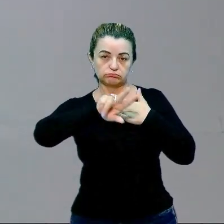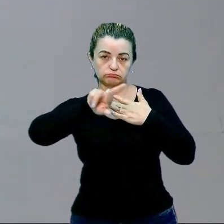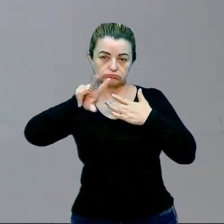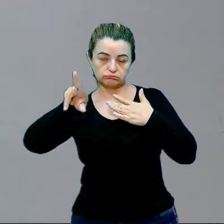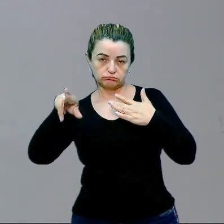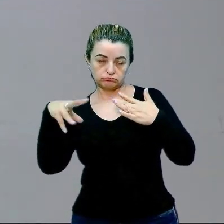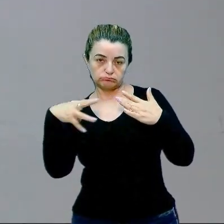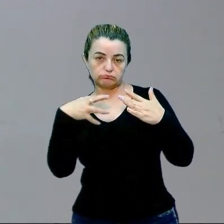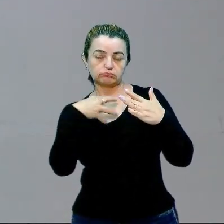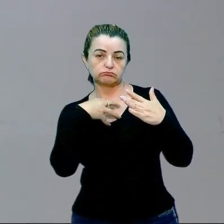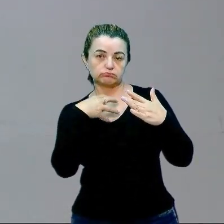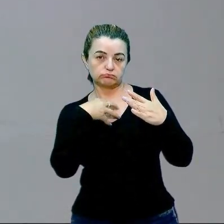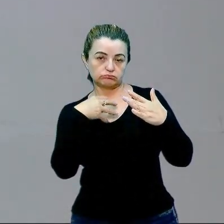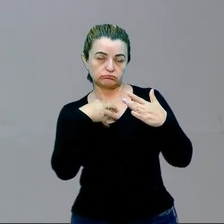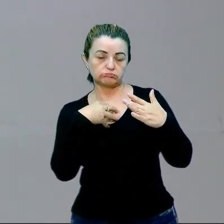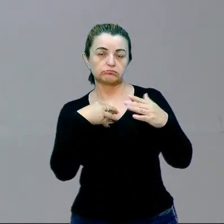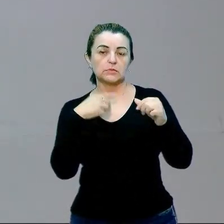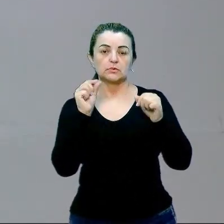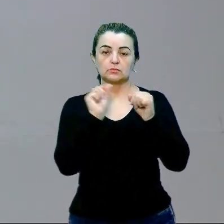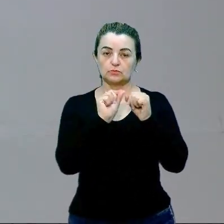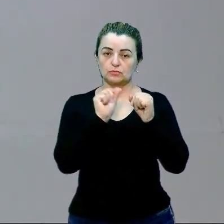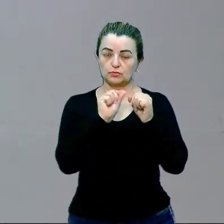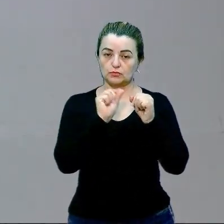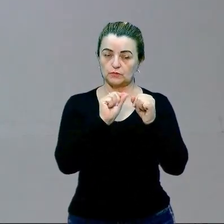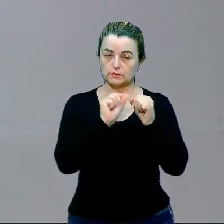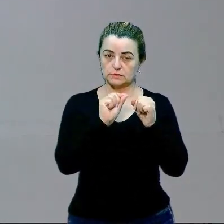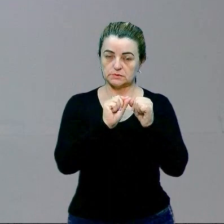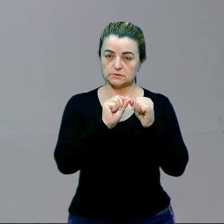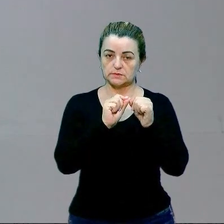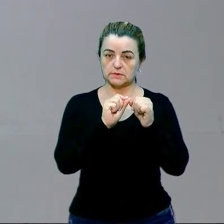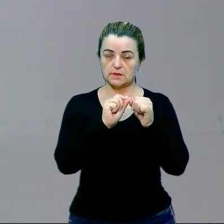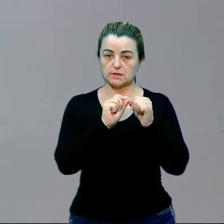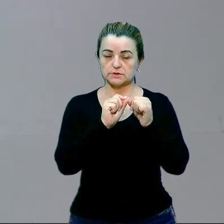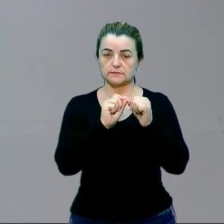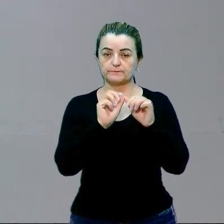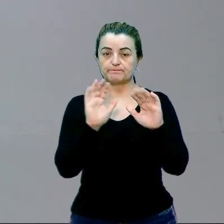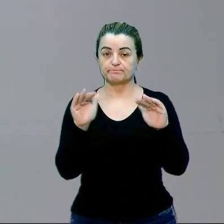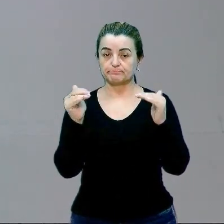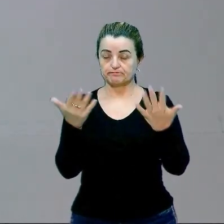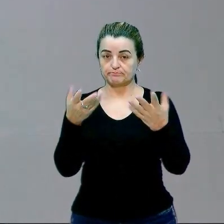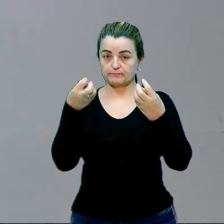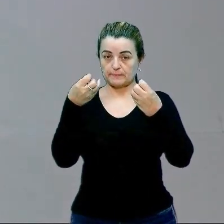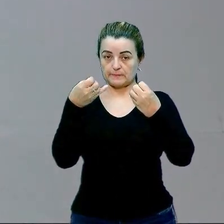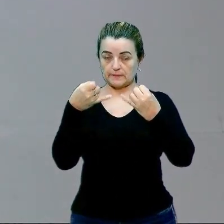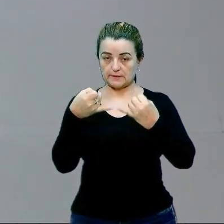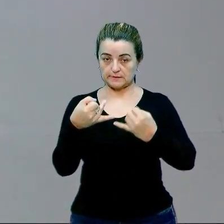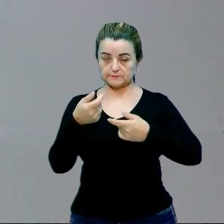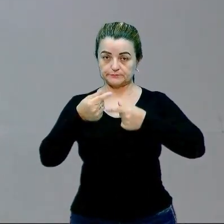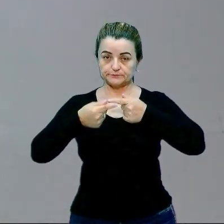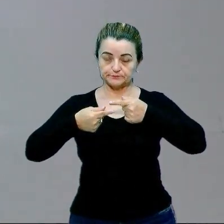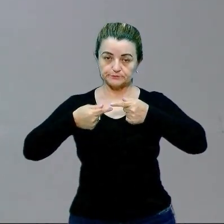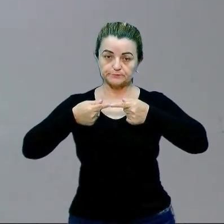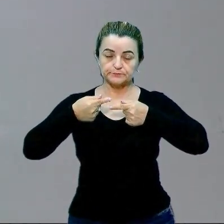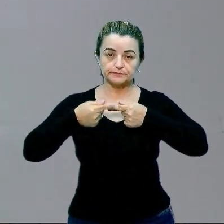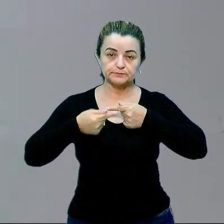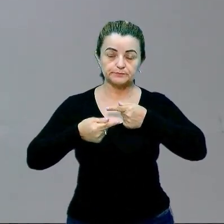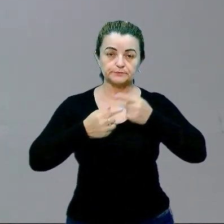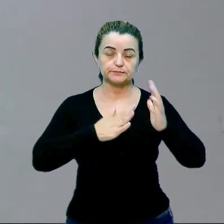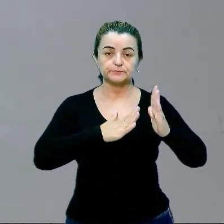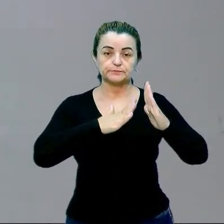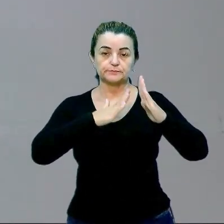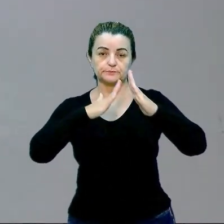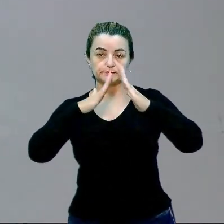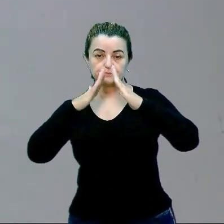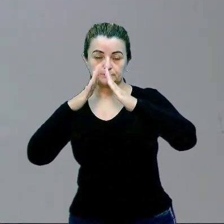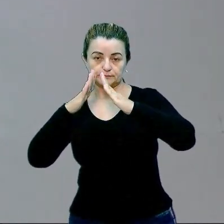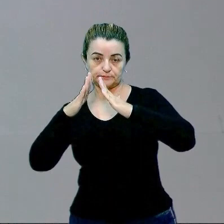as características ali da produção dele, tá? Mas aqui falando dessa geração, a gente fala já de um período,